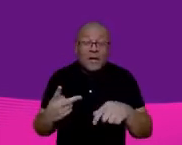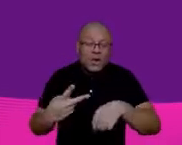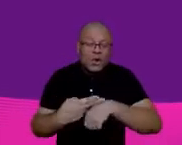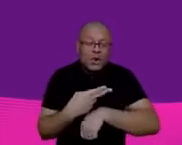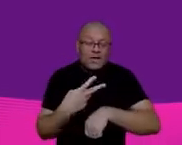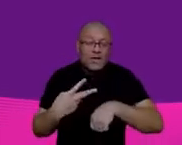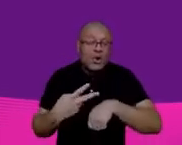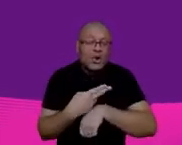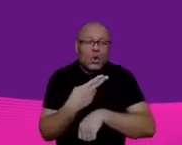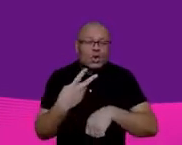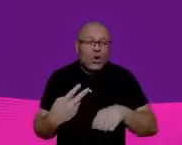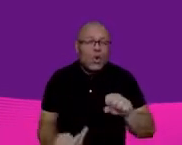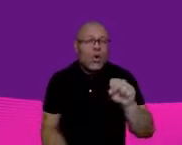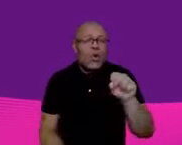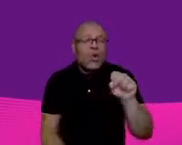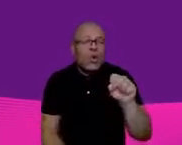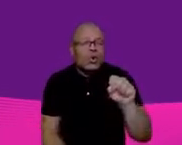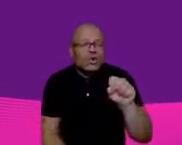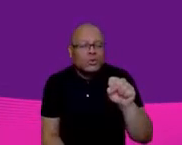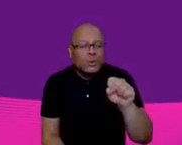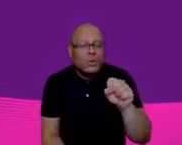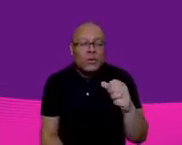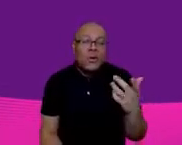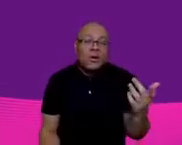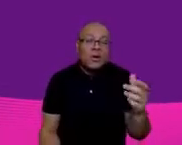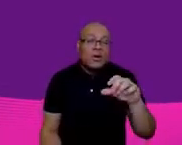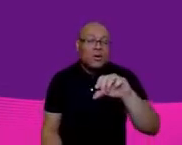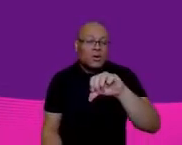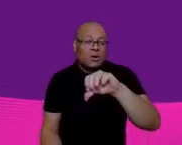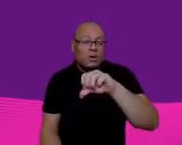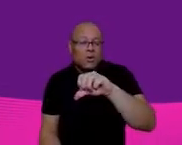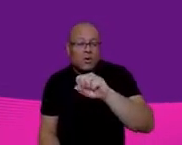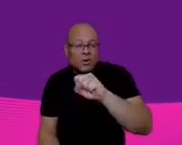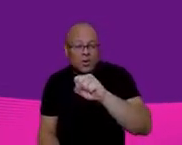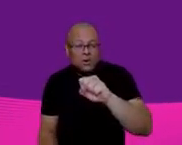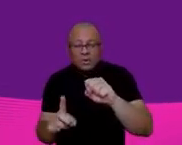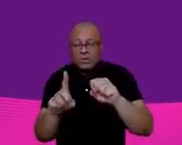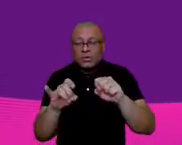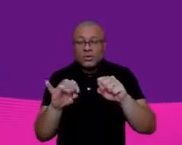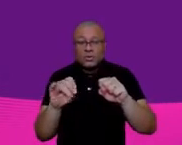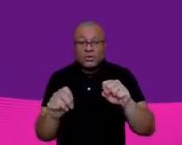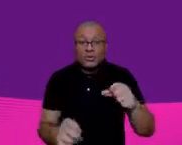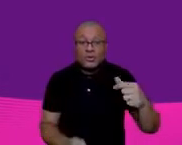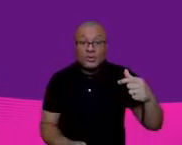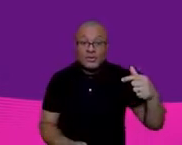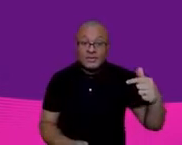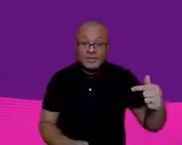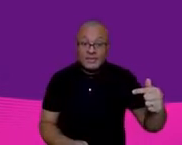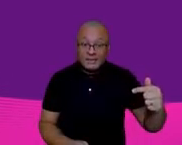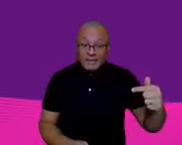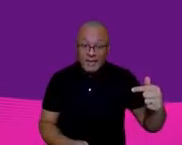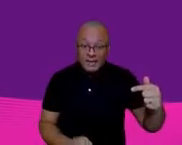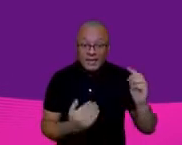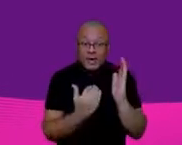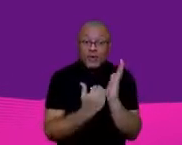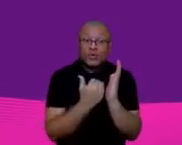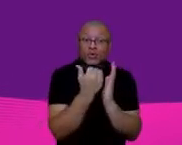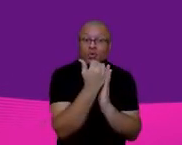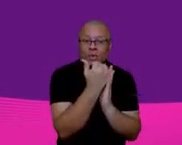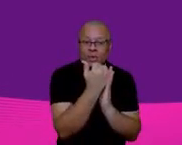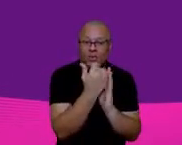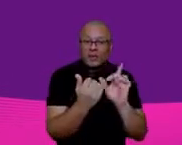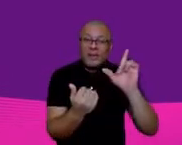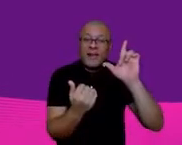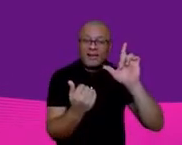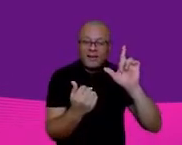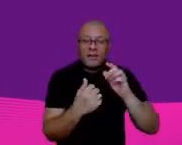8 pós-seromedial, 8 distomedial e 7 na parte mais superior lateral.